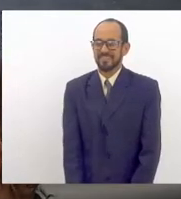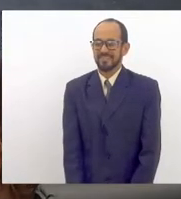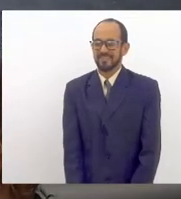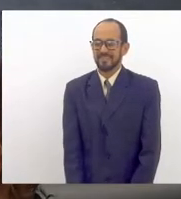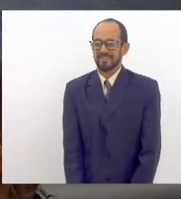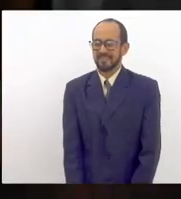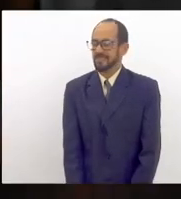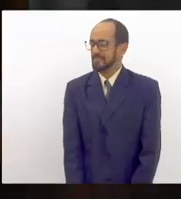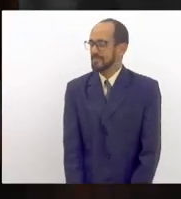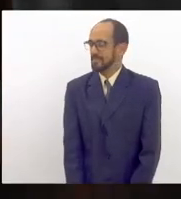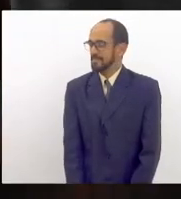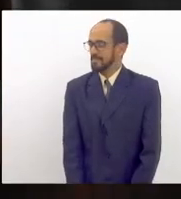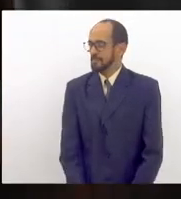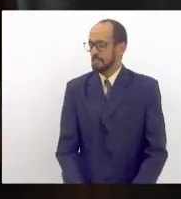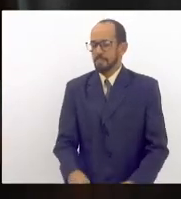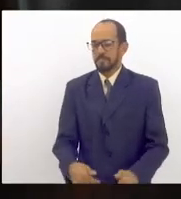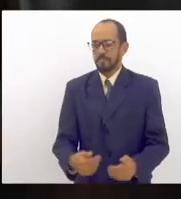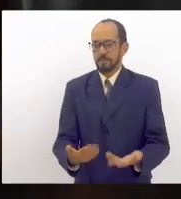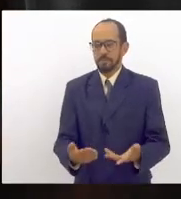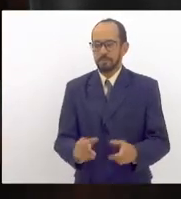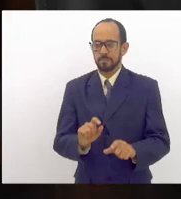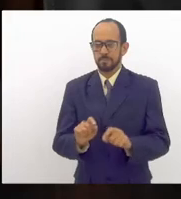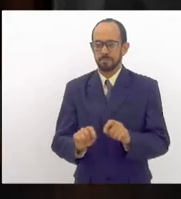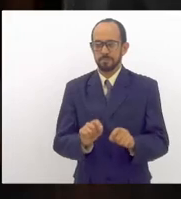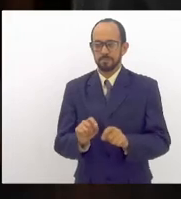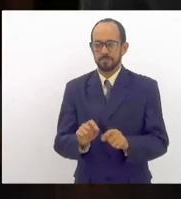na luta você tem tanto amor e carinho